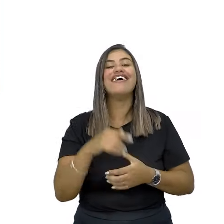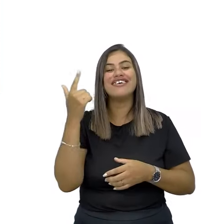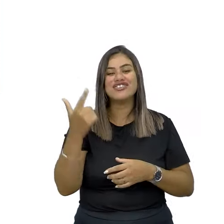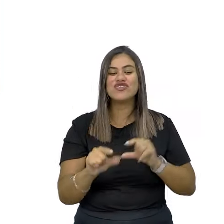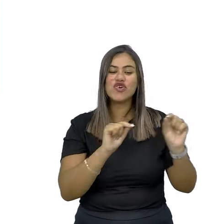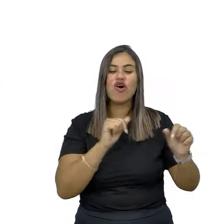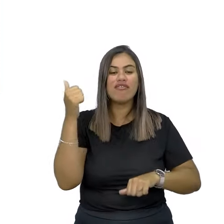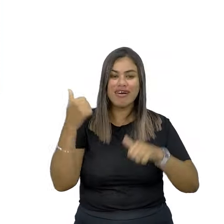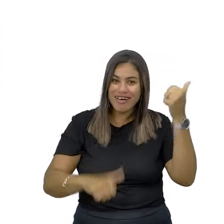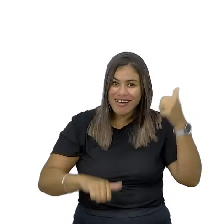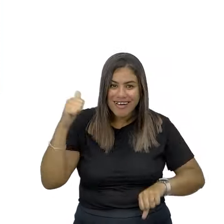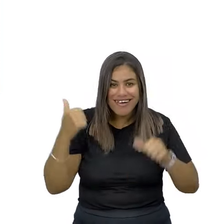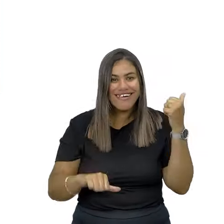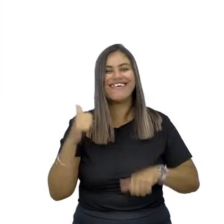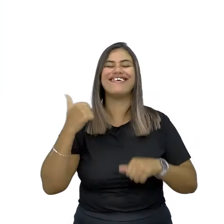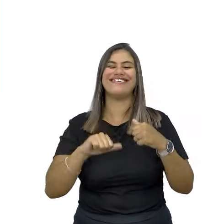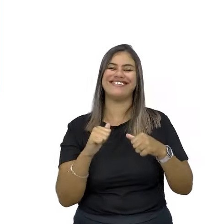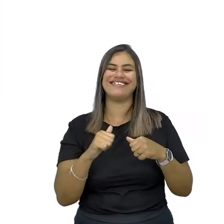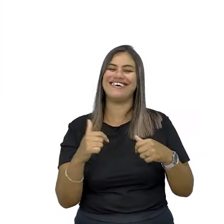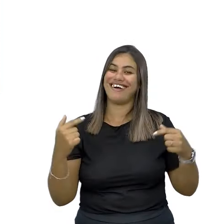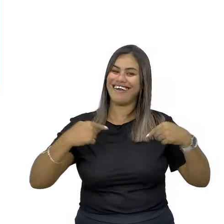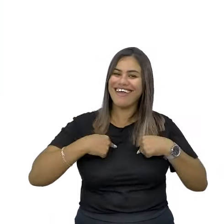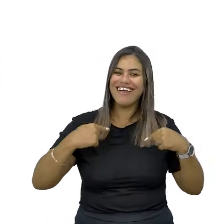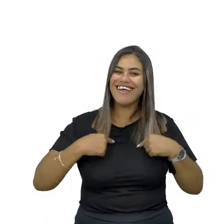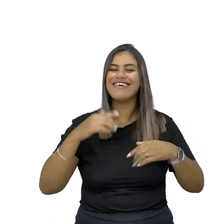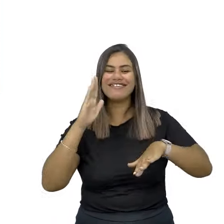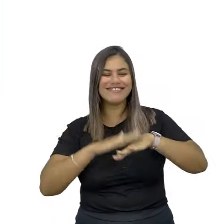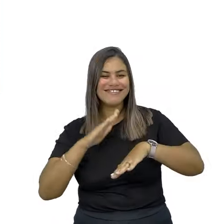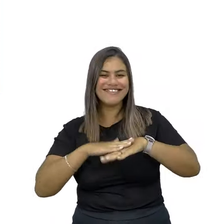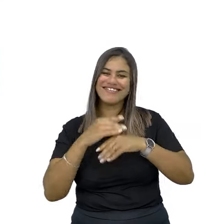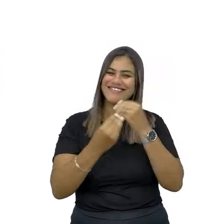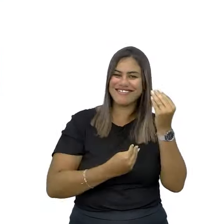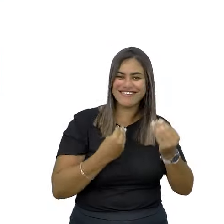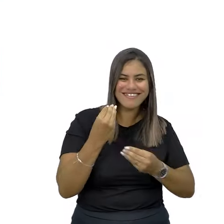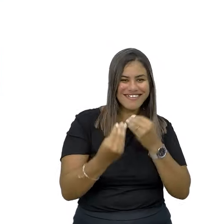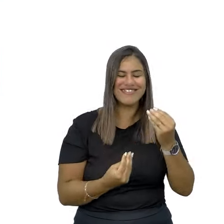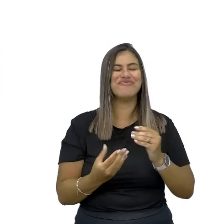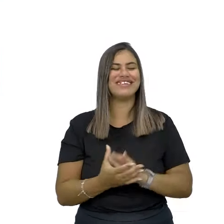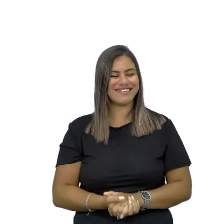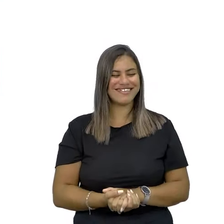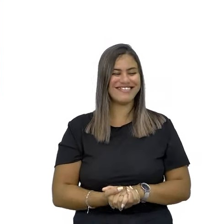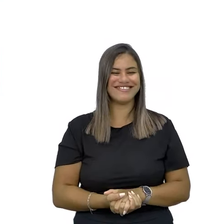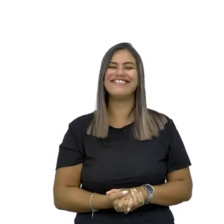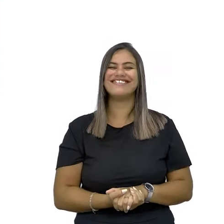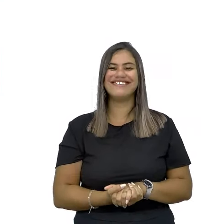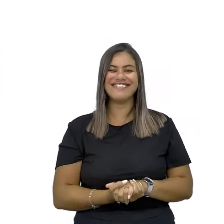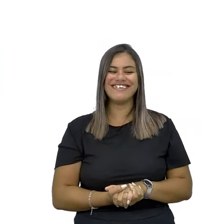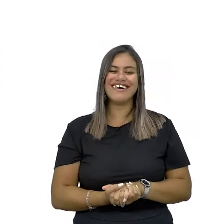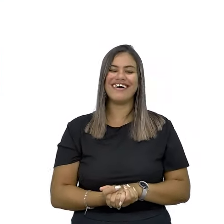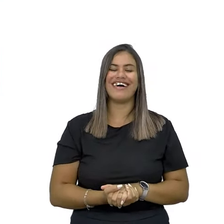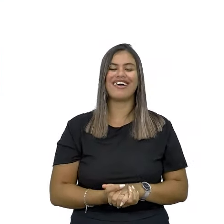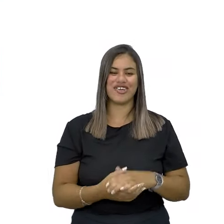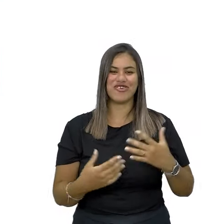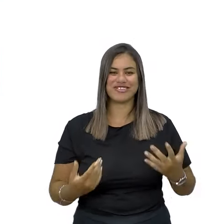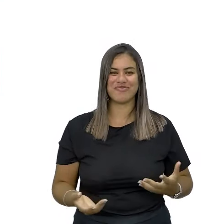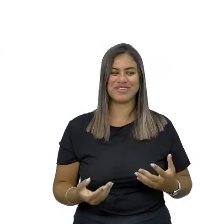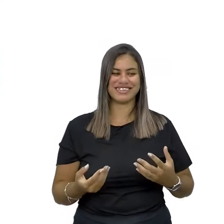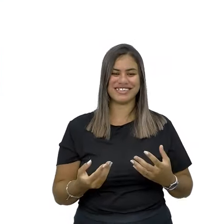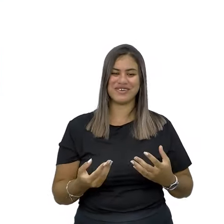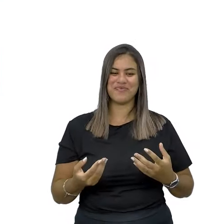meios de avaliação, como que eu vou diagnosticar se essas aprendizagens aconteceram de